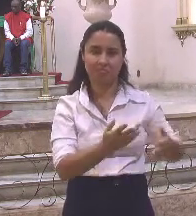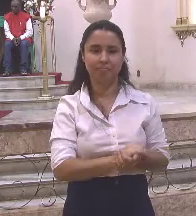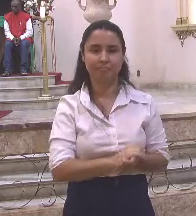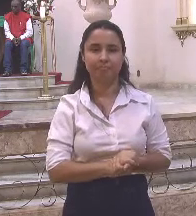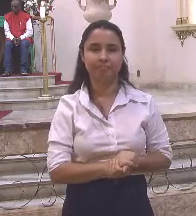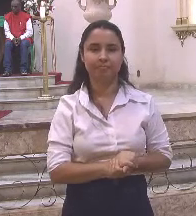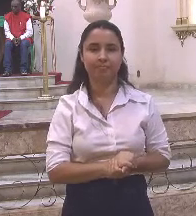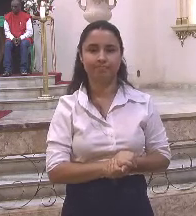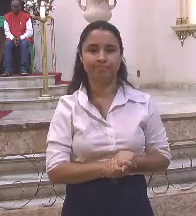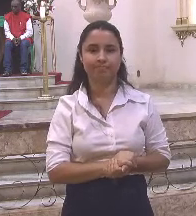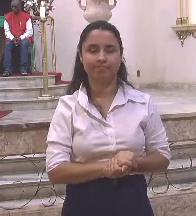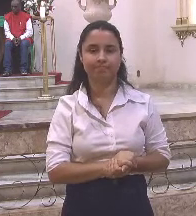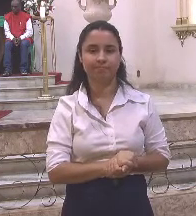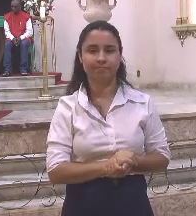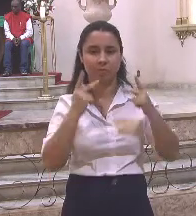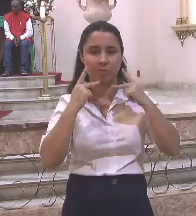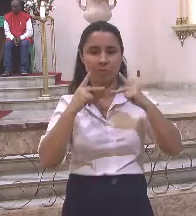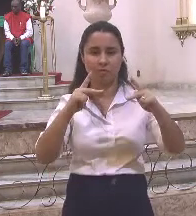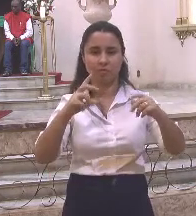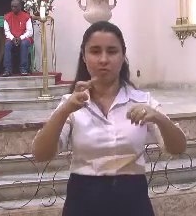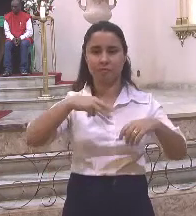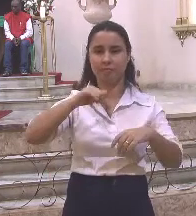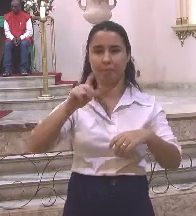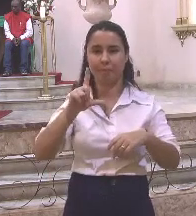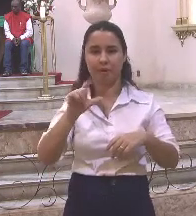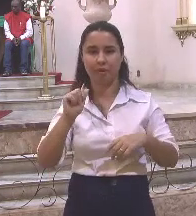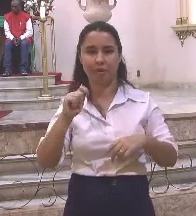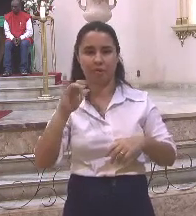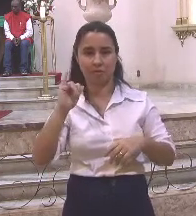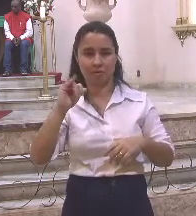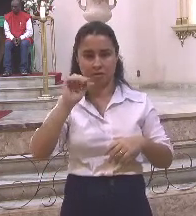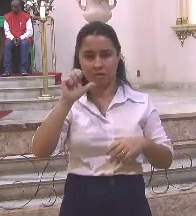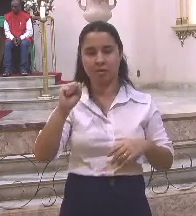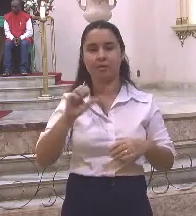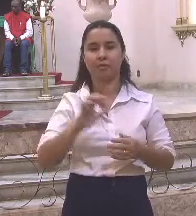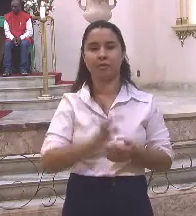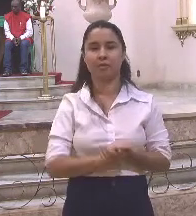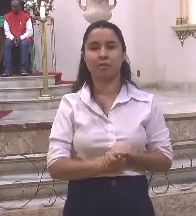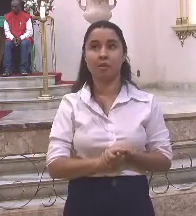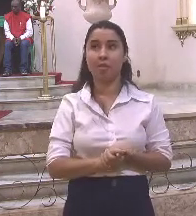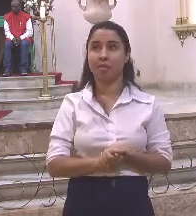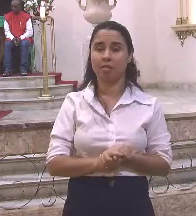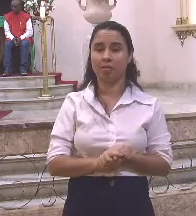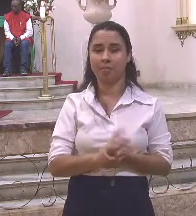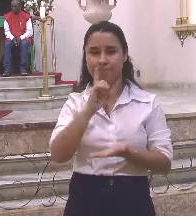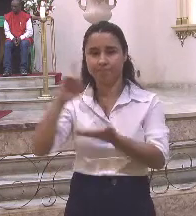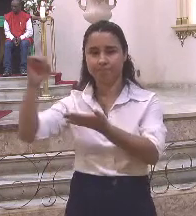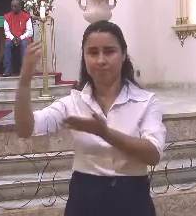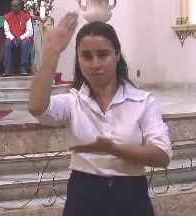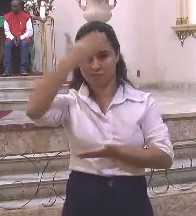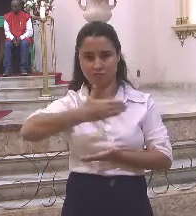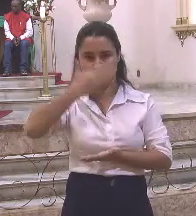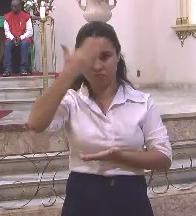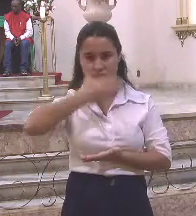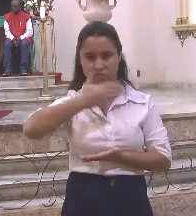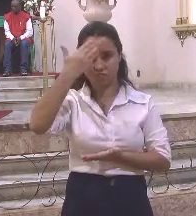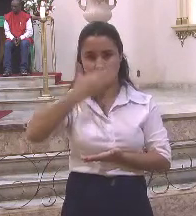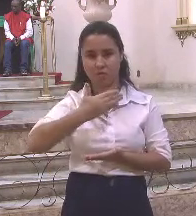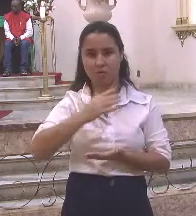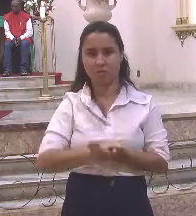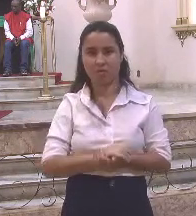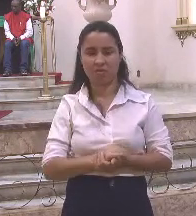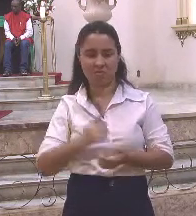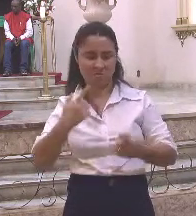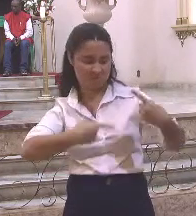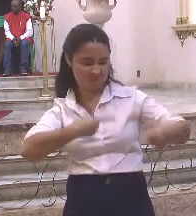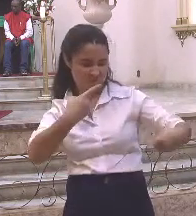profeta Malaquias afirmou que Deus testemunhará contra aqueles que oprimem os órfãos e